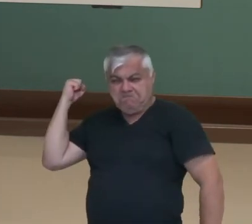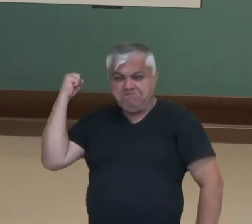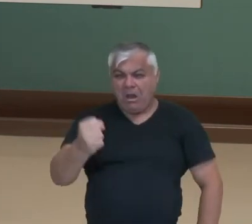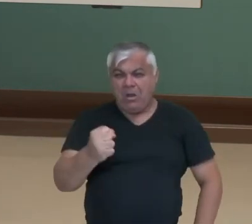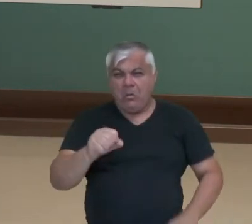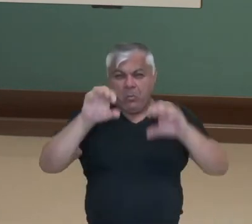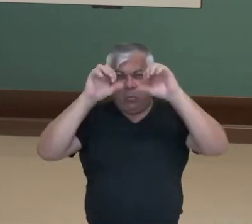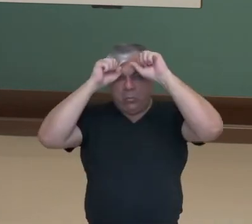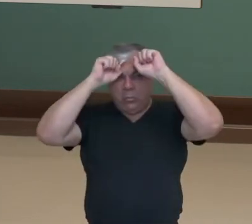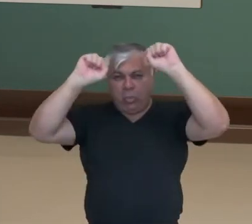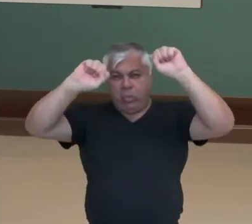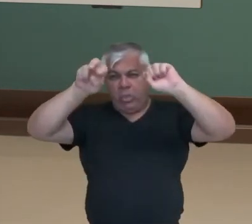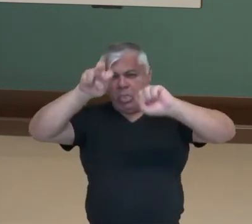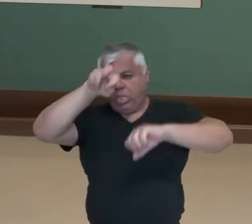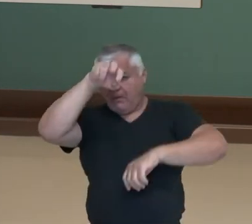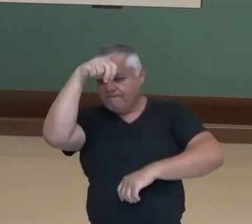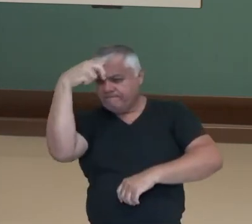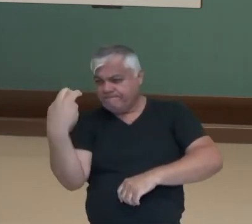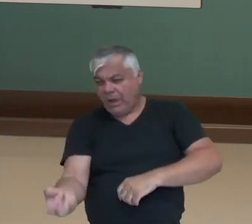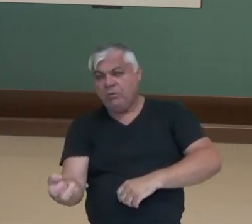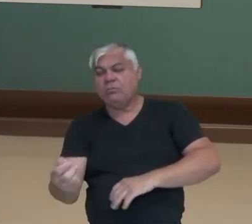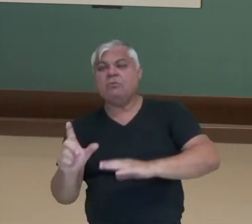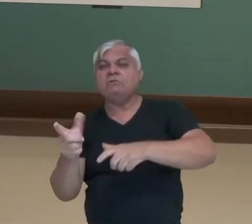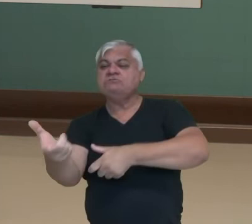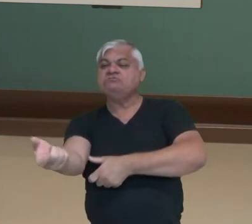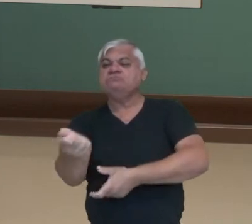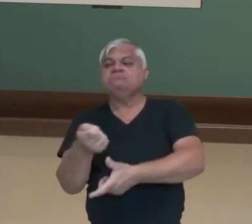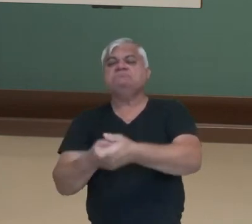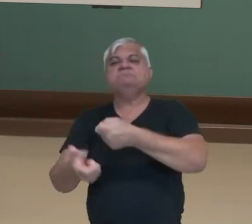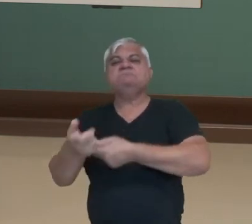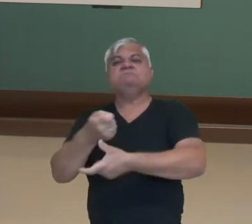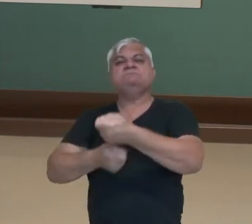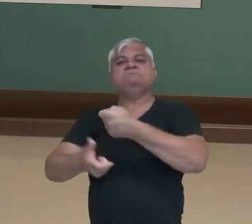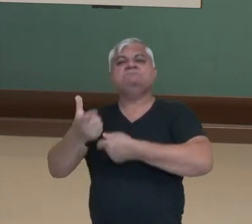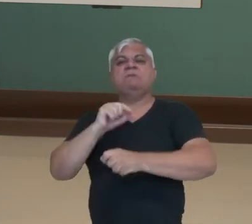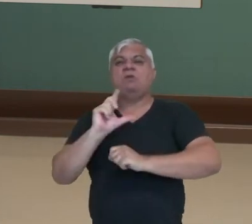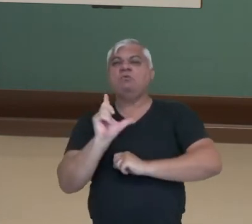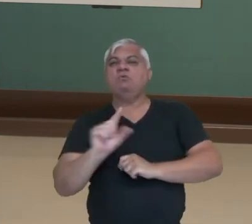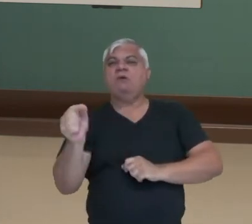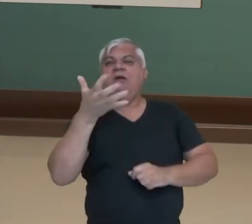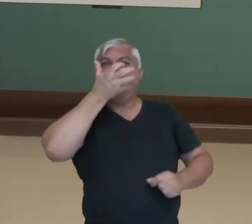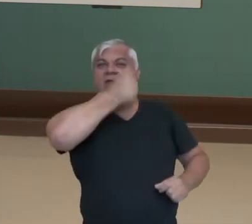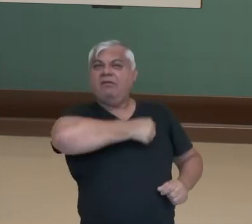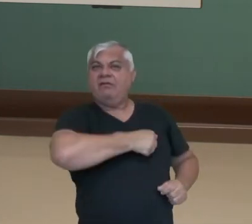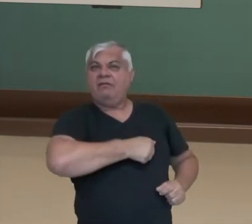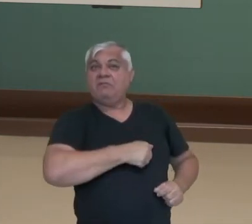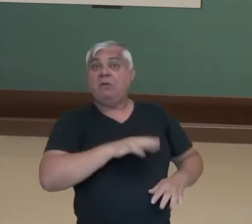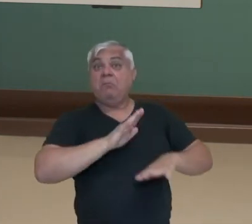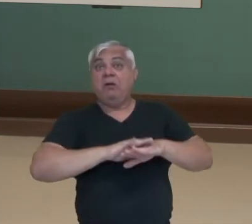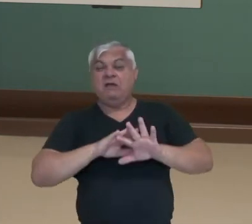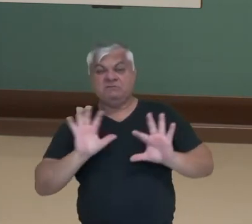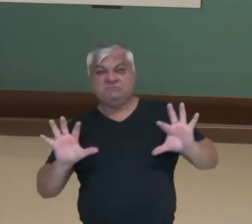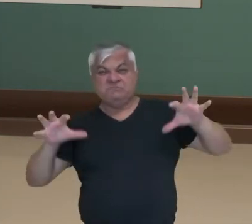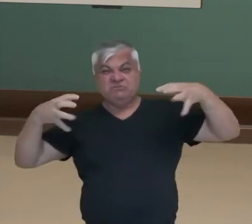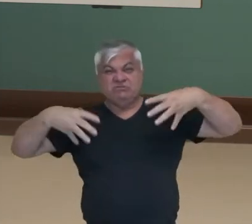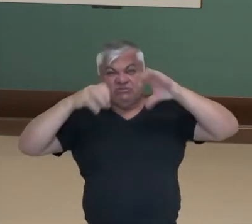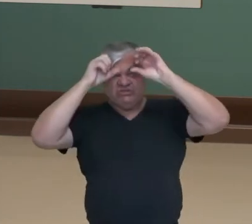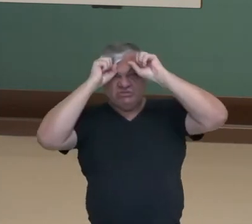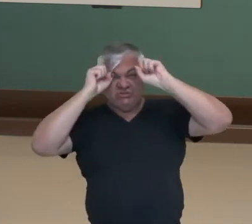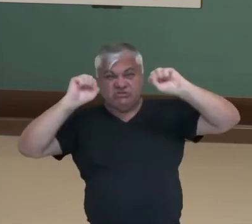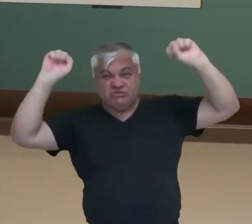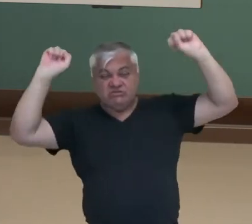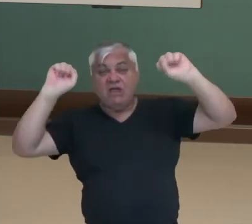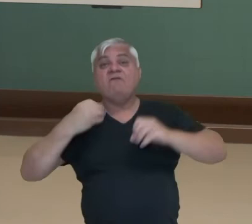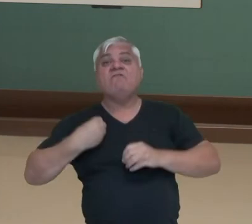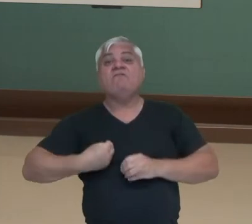conseguiu escapar do labirinto, né, puxando o fio novamente pelo labirinto. Porque o problema era derrotar o monstro. O segundo problema era sair com vida